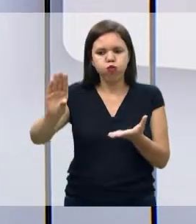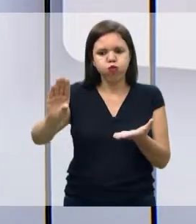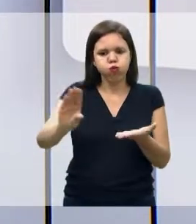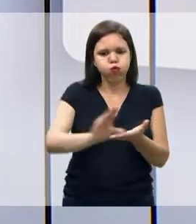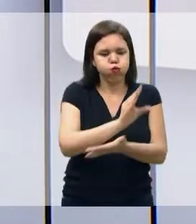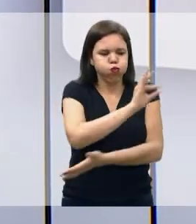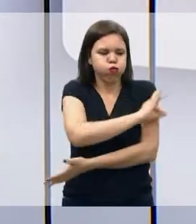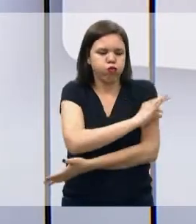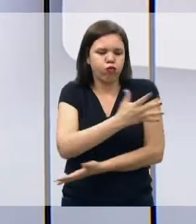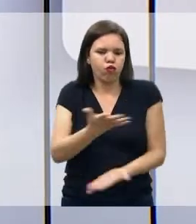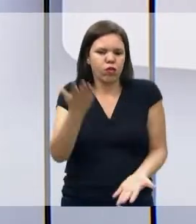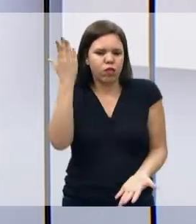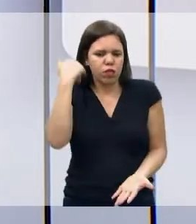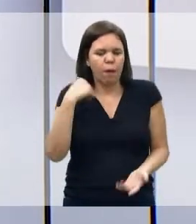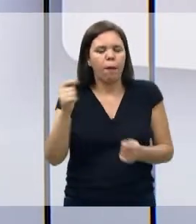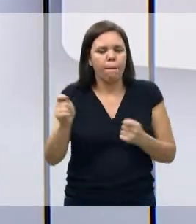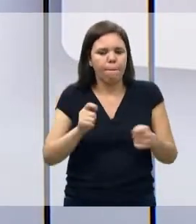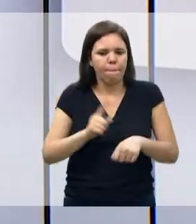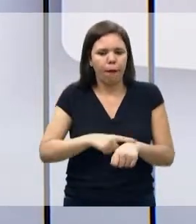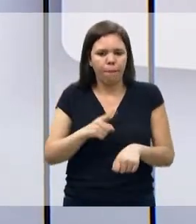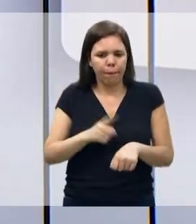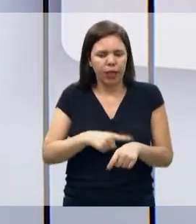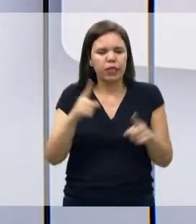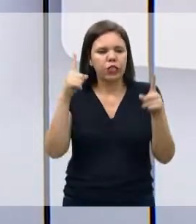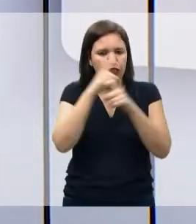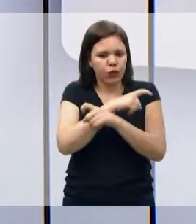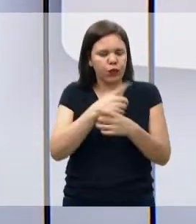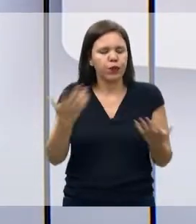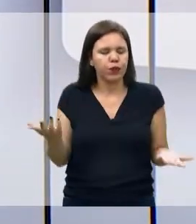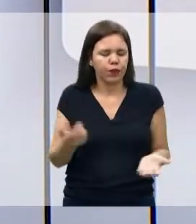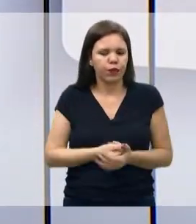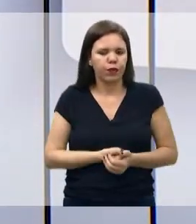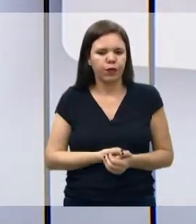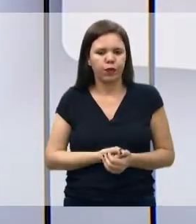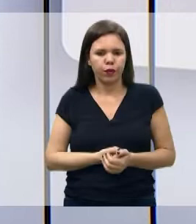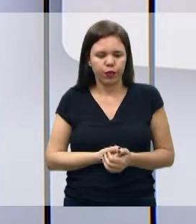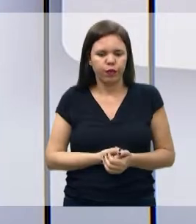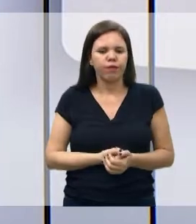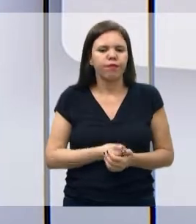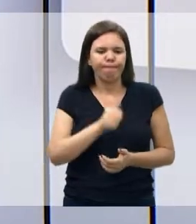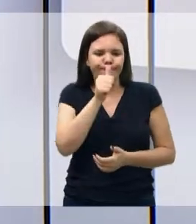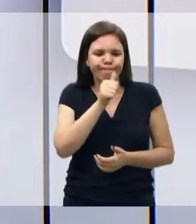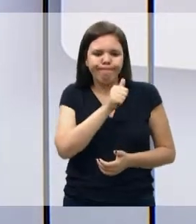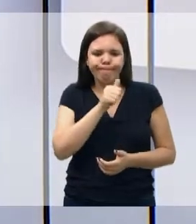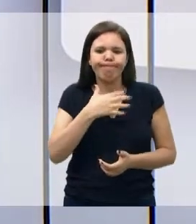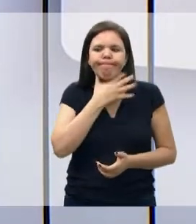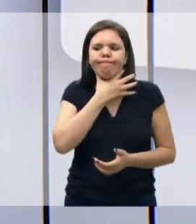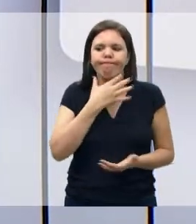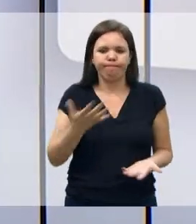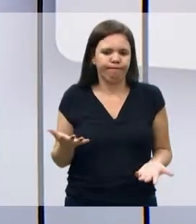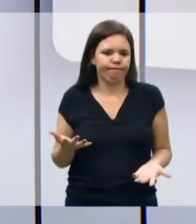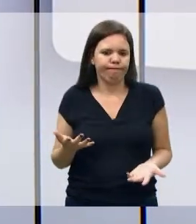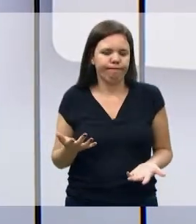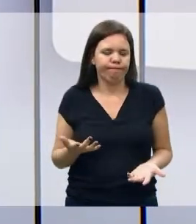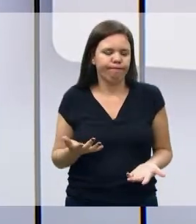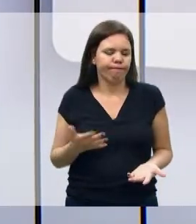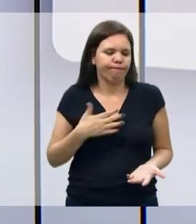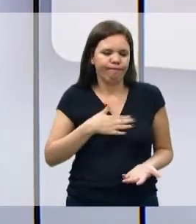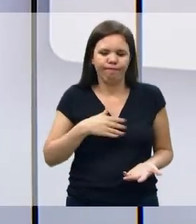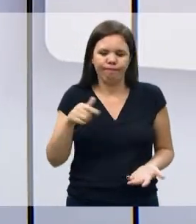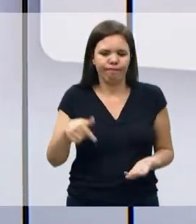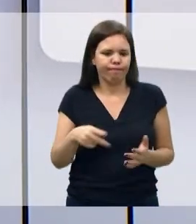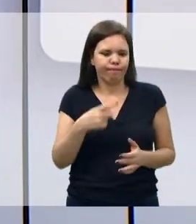Nós sabemos que o momento é um momento difícil, nós temos uma crise, né, não é privilégio da cidade